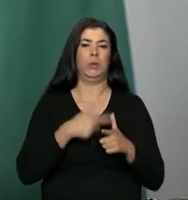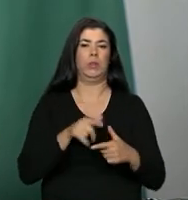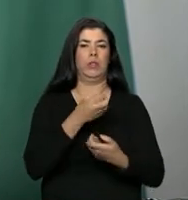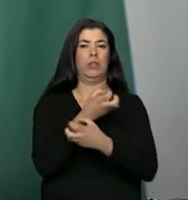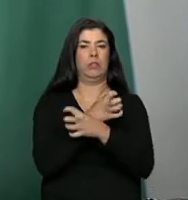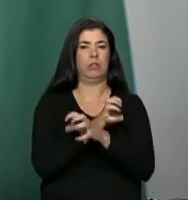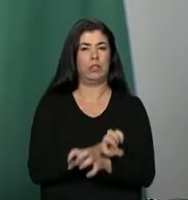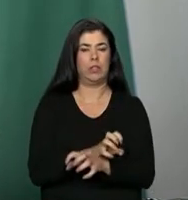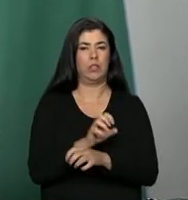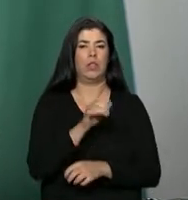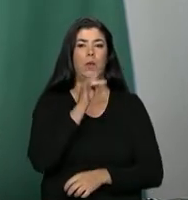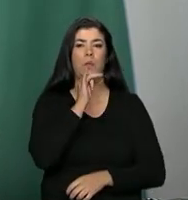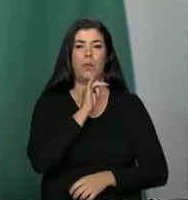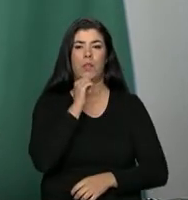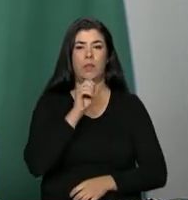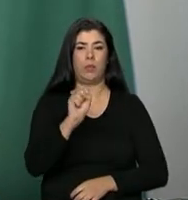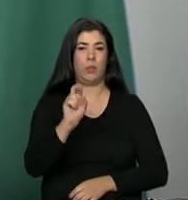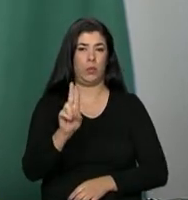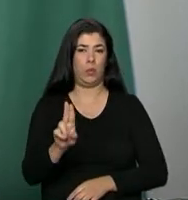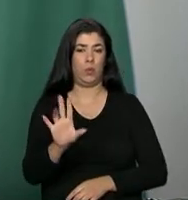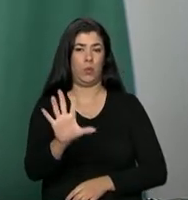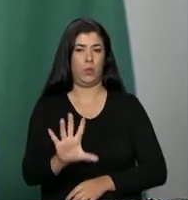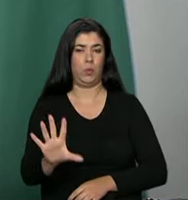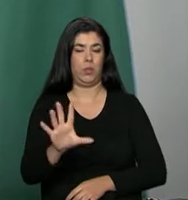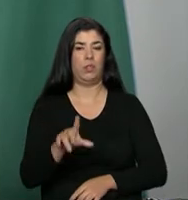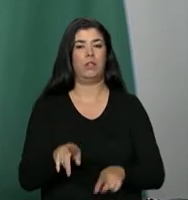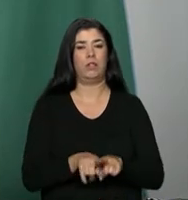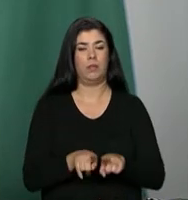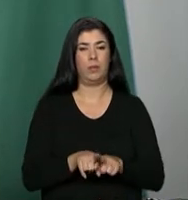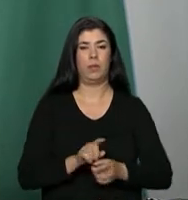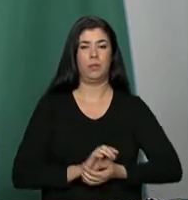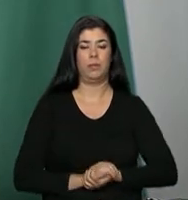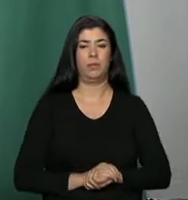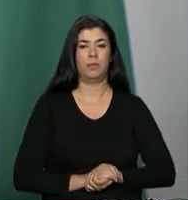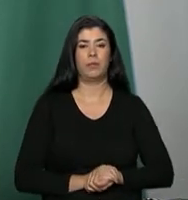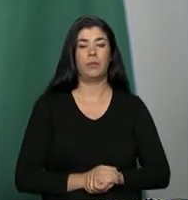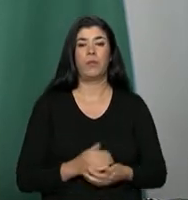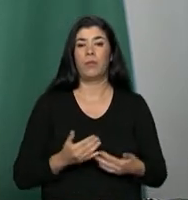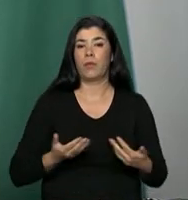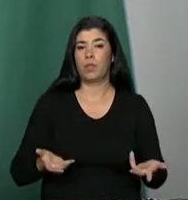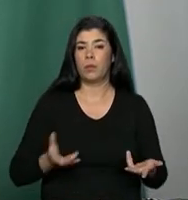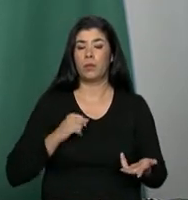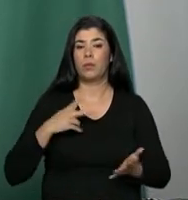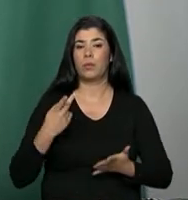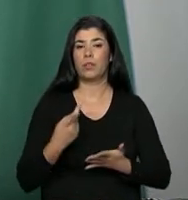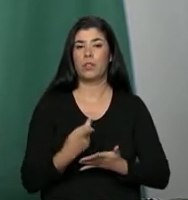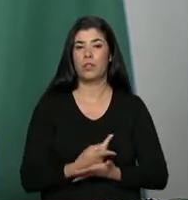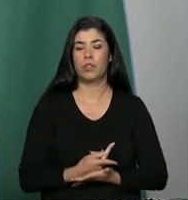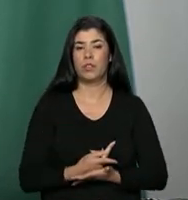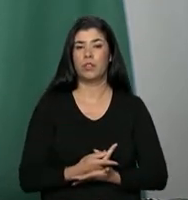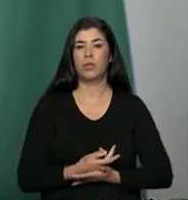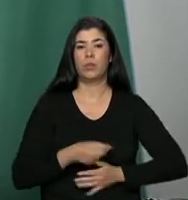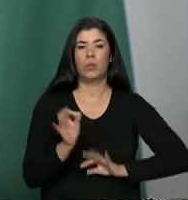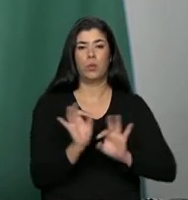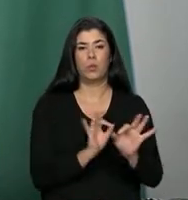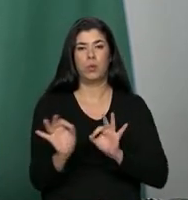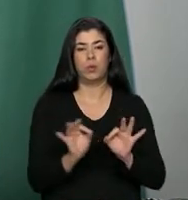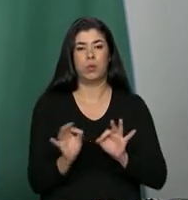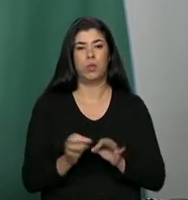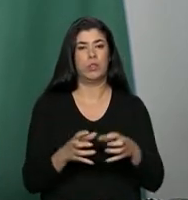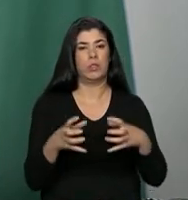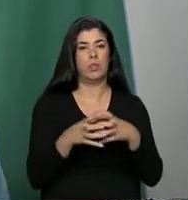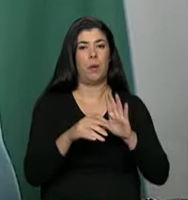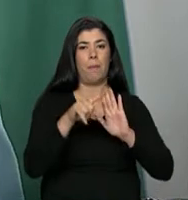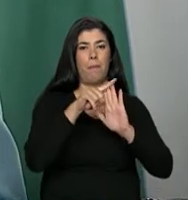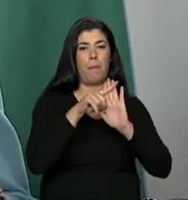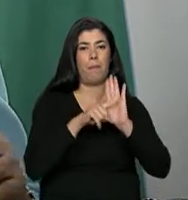estados do Sudeste do Brasil. Aí tomamos um conjunto de medidas e fizemos esses